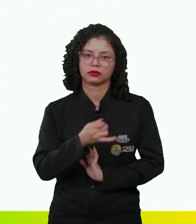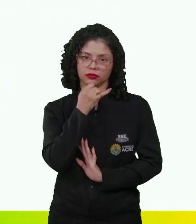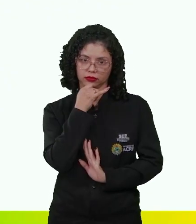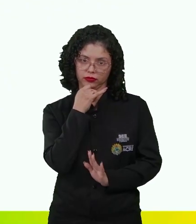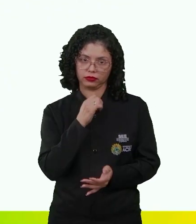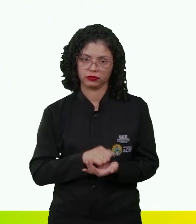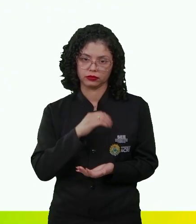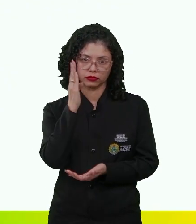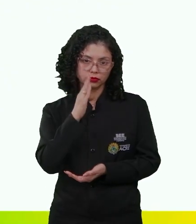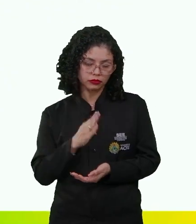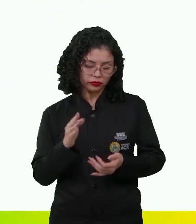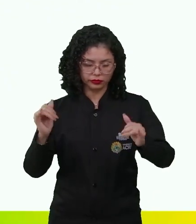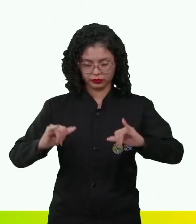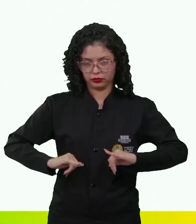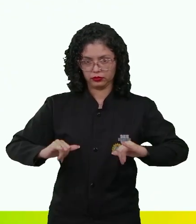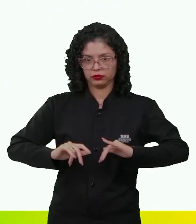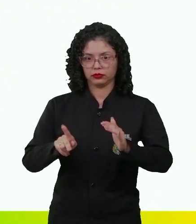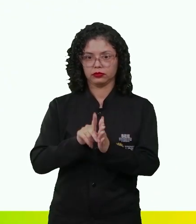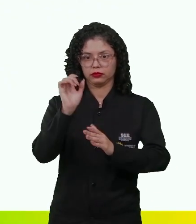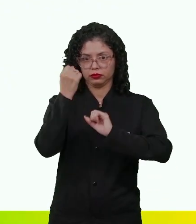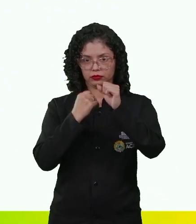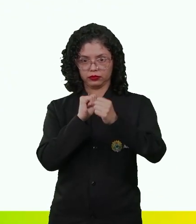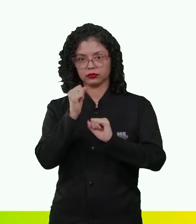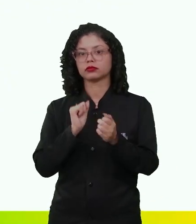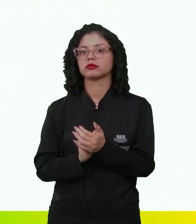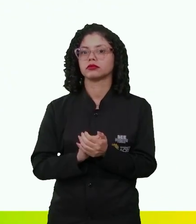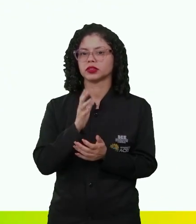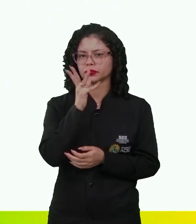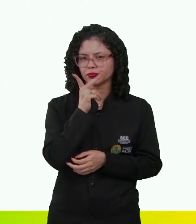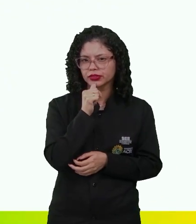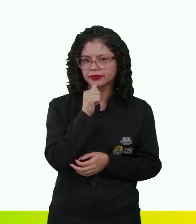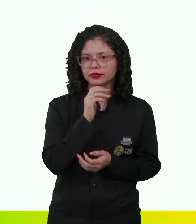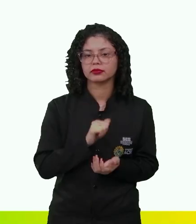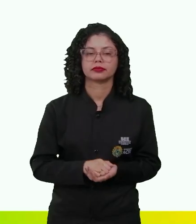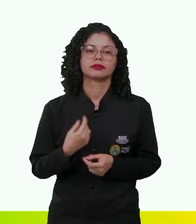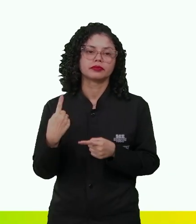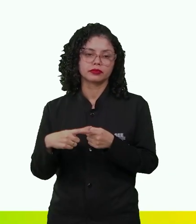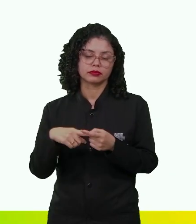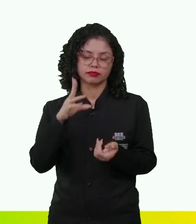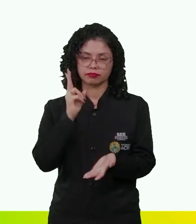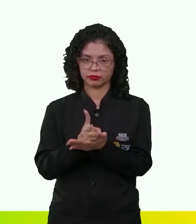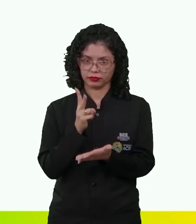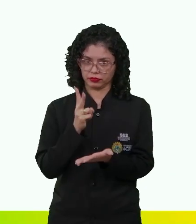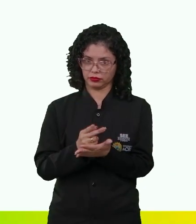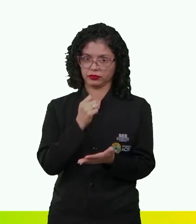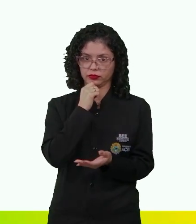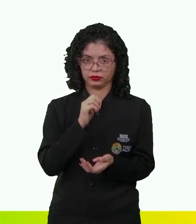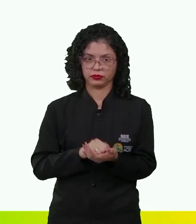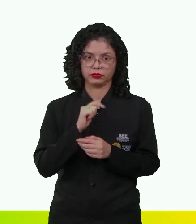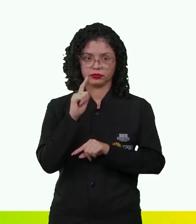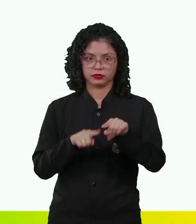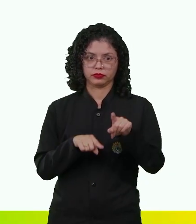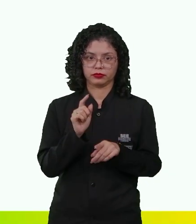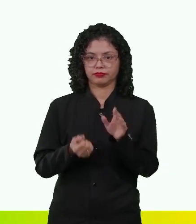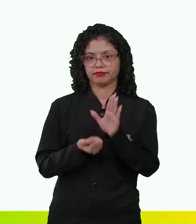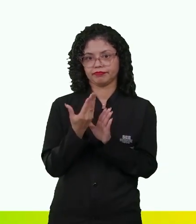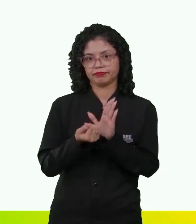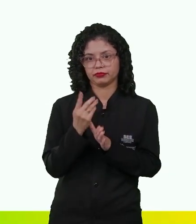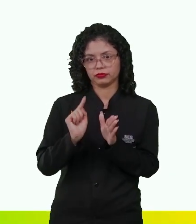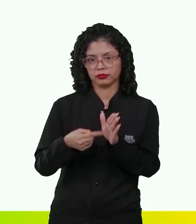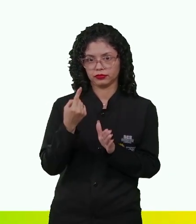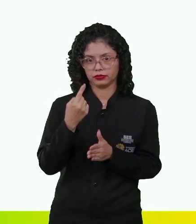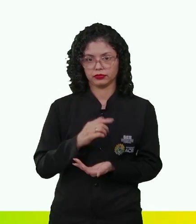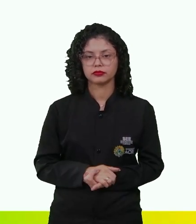exemplo do Brasil, que sofreu uma industrialização tardia, porque sempre investiu em produtos de